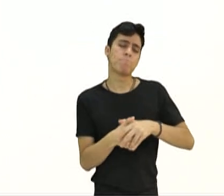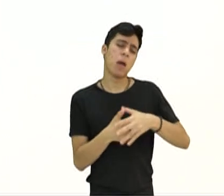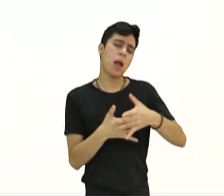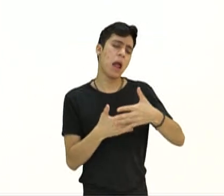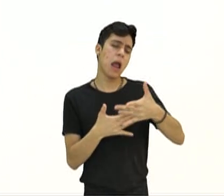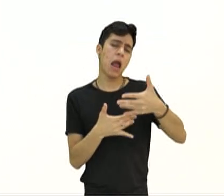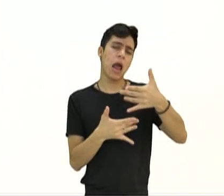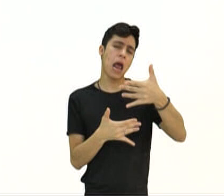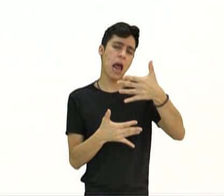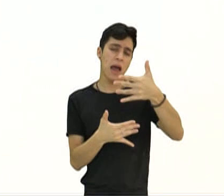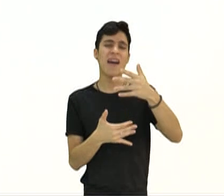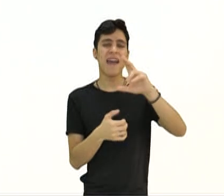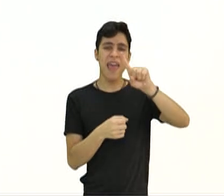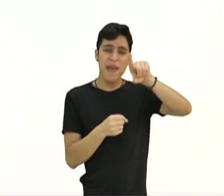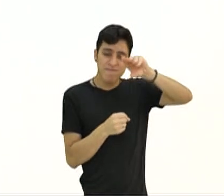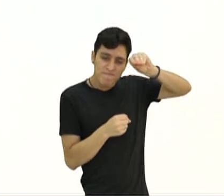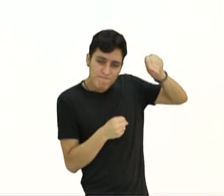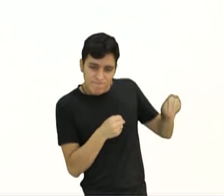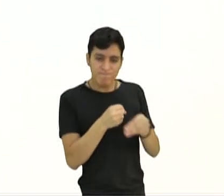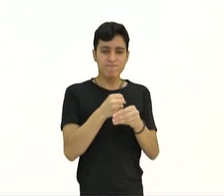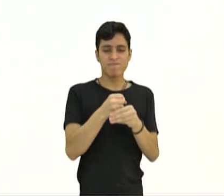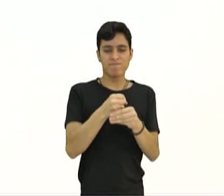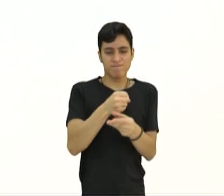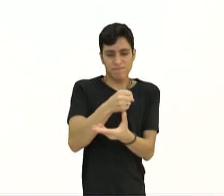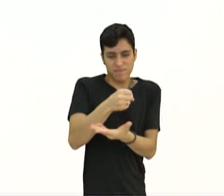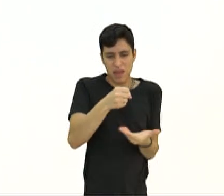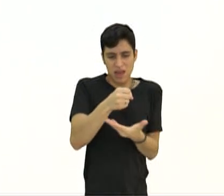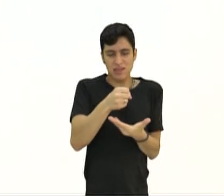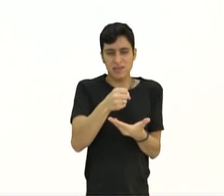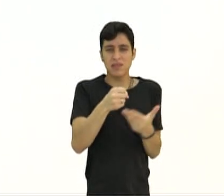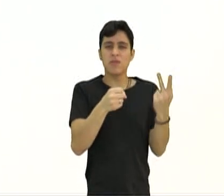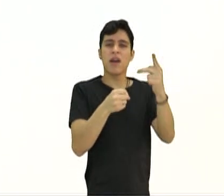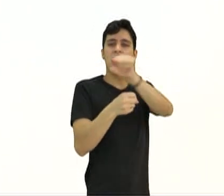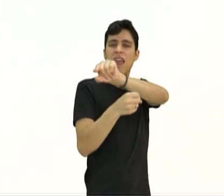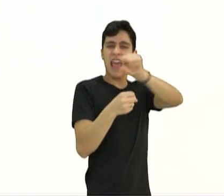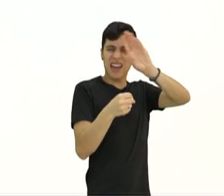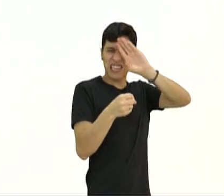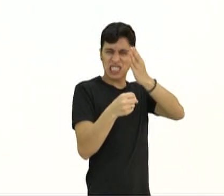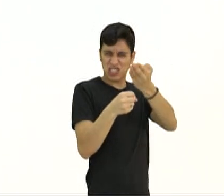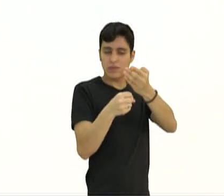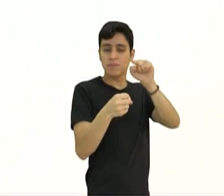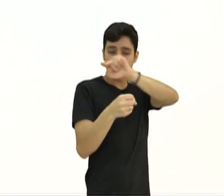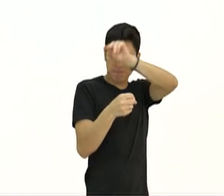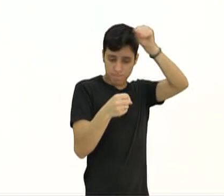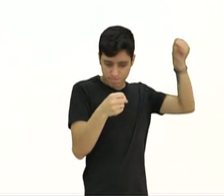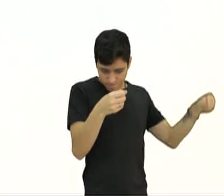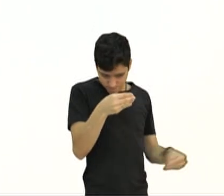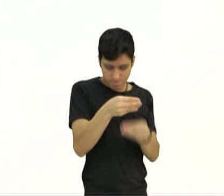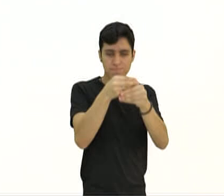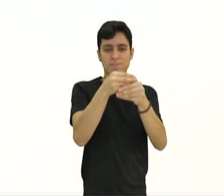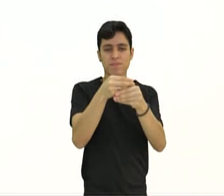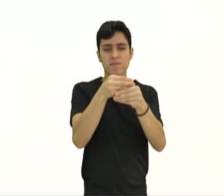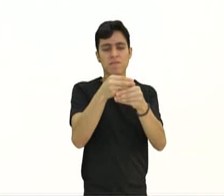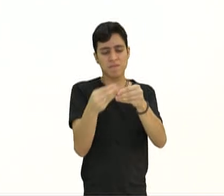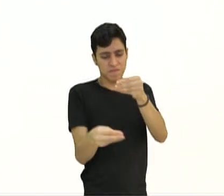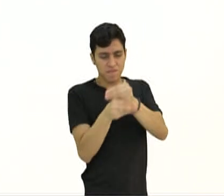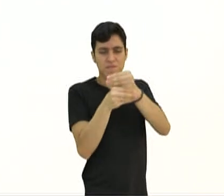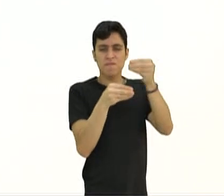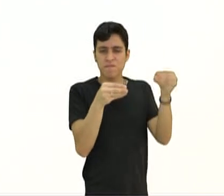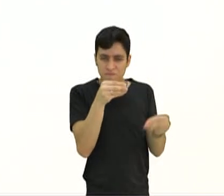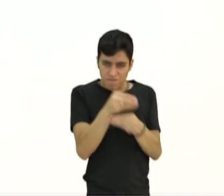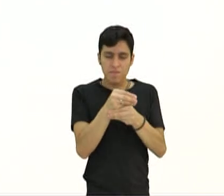ele traz a fundamentação da tese. Como? Com a utilização de argumentos, isso mesmo. Então ele